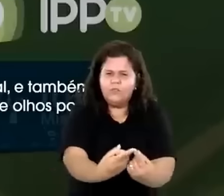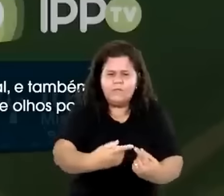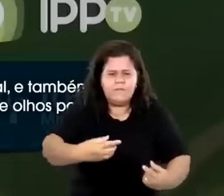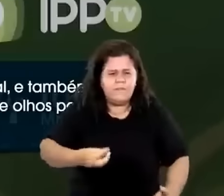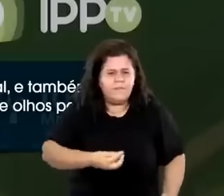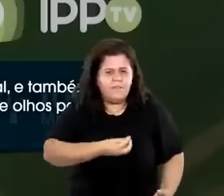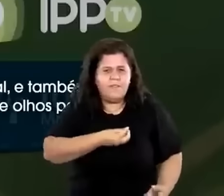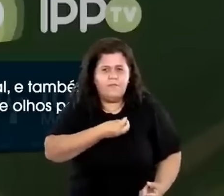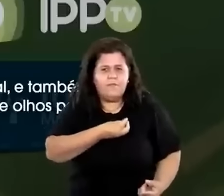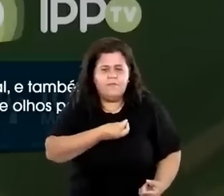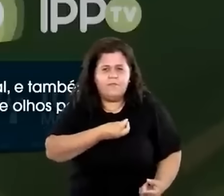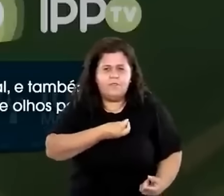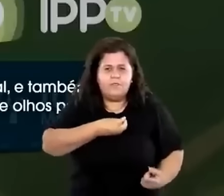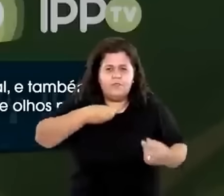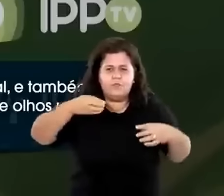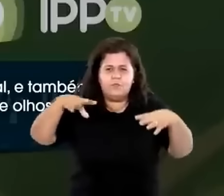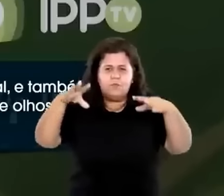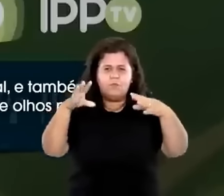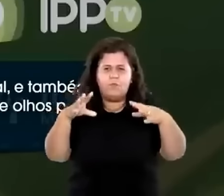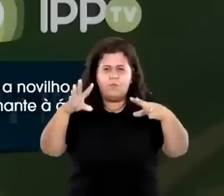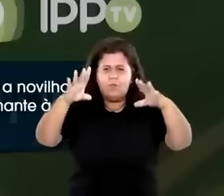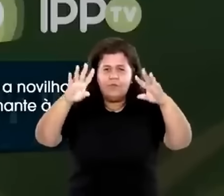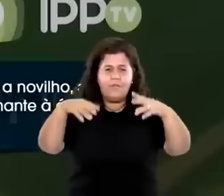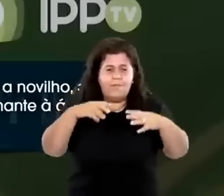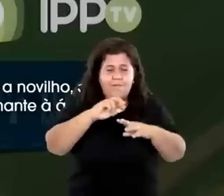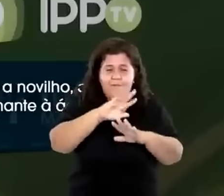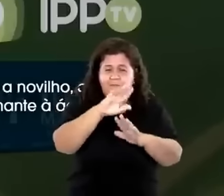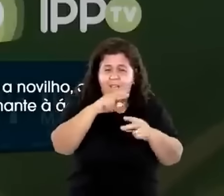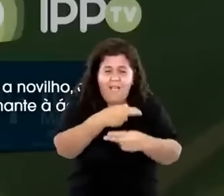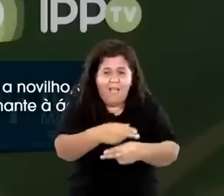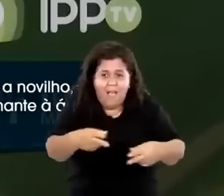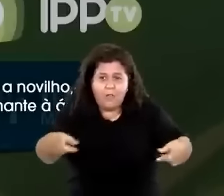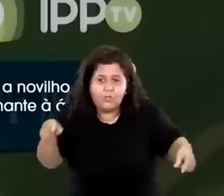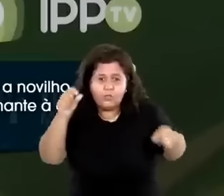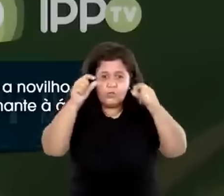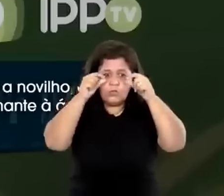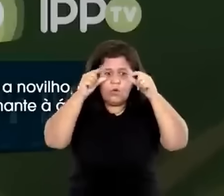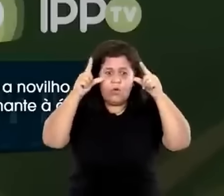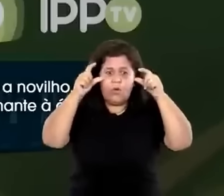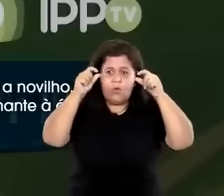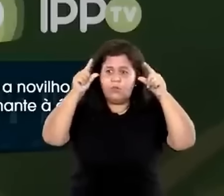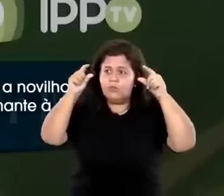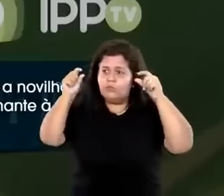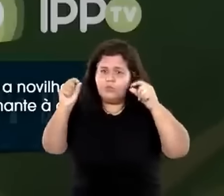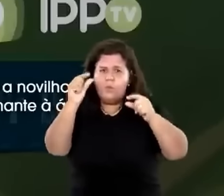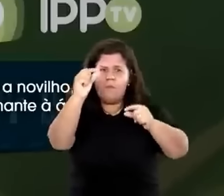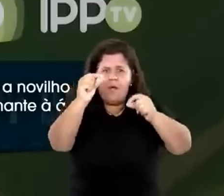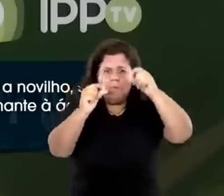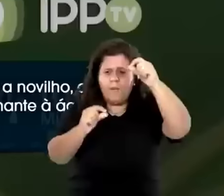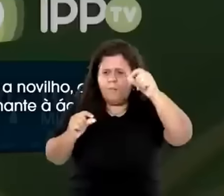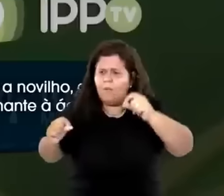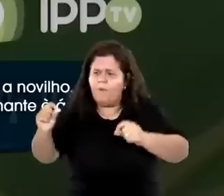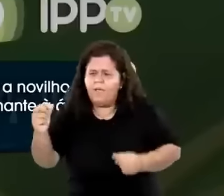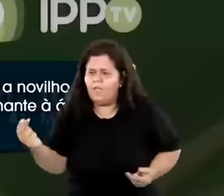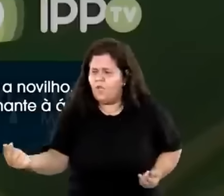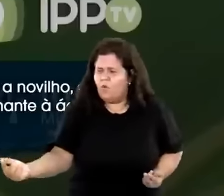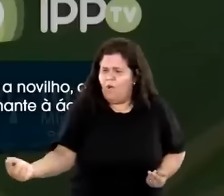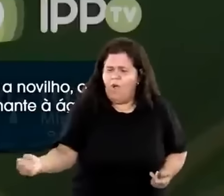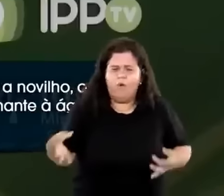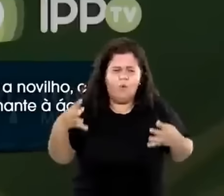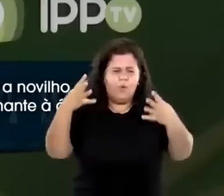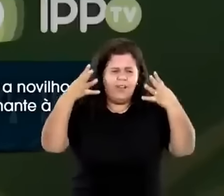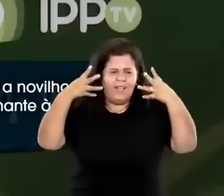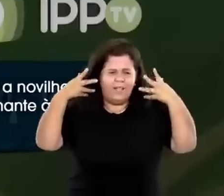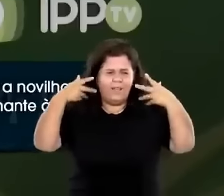cheios de olhos por de por diante e por detrás o primeiro ser vivente é semelhante a Leão o segundo semelhante a